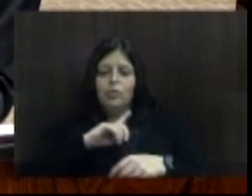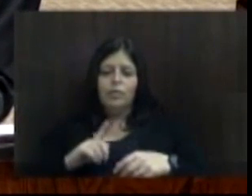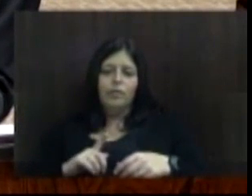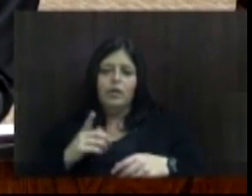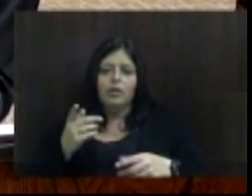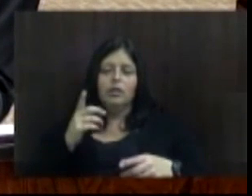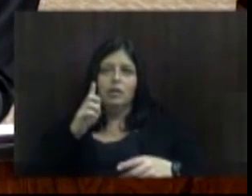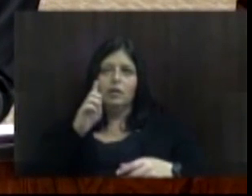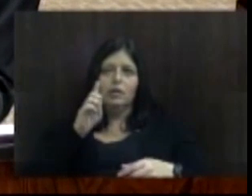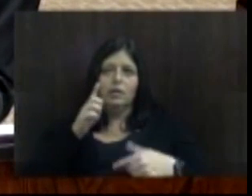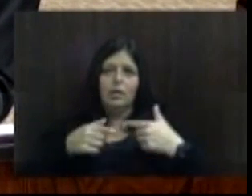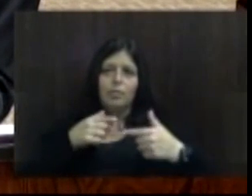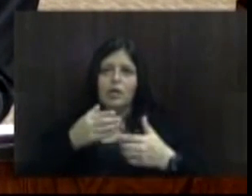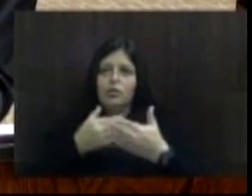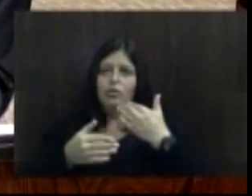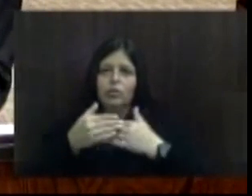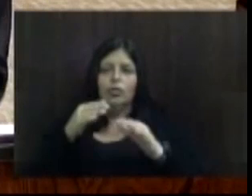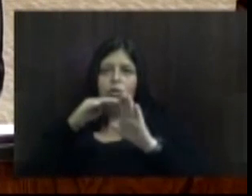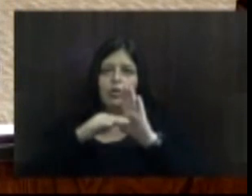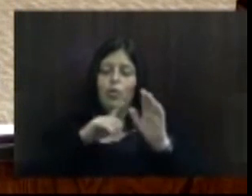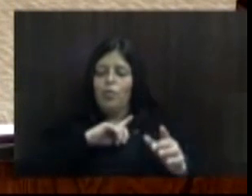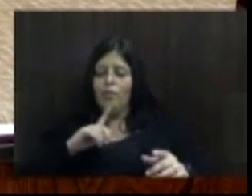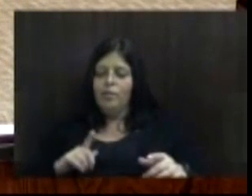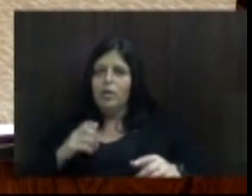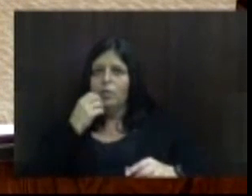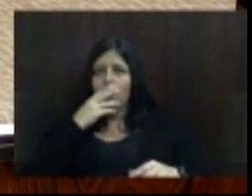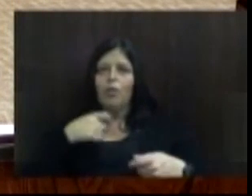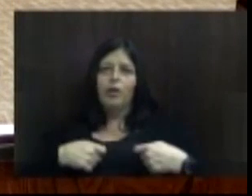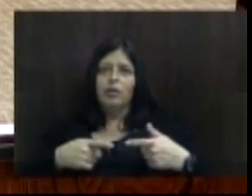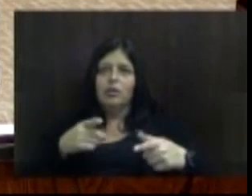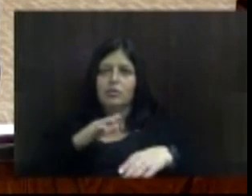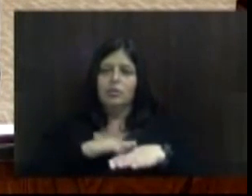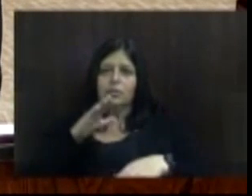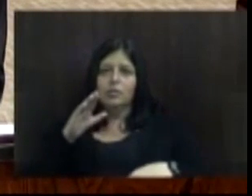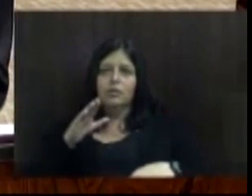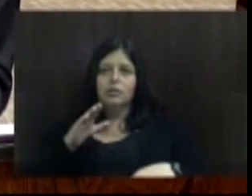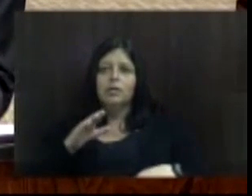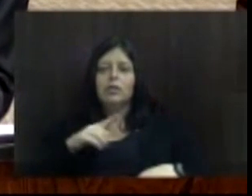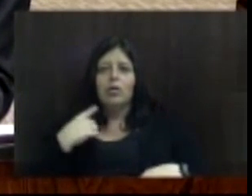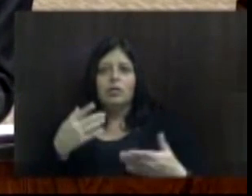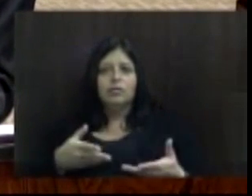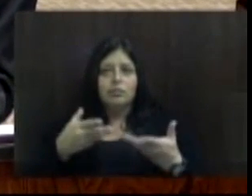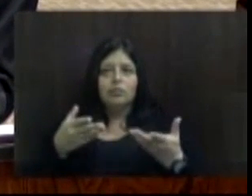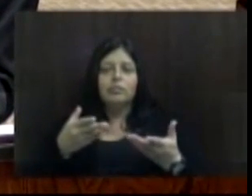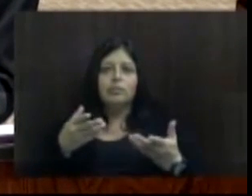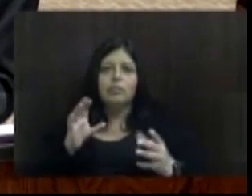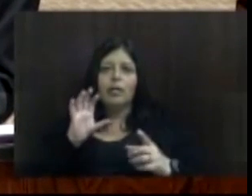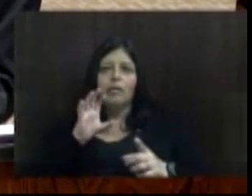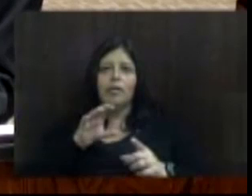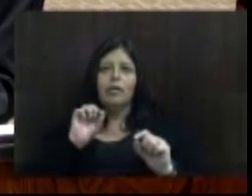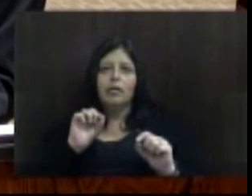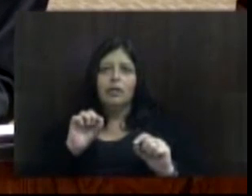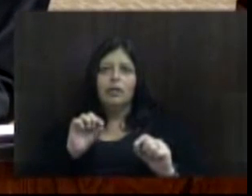ordem fomos convencidos que governo bom é o que gasta mais fomos incentivados a atacar quem